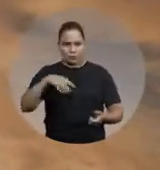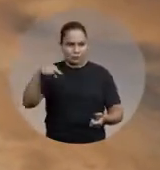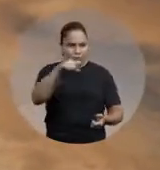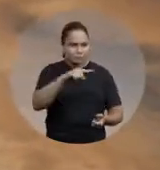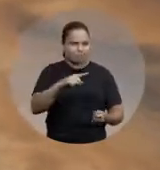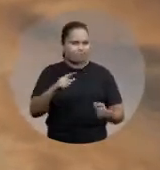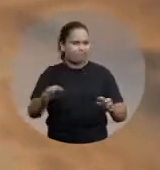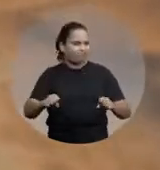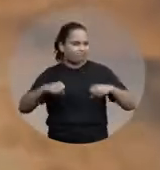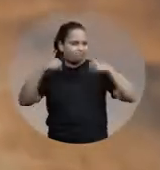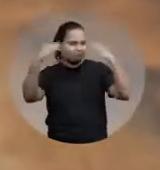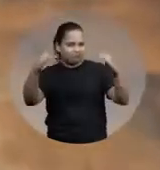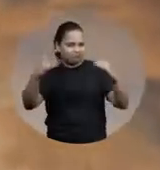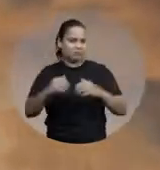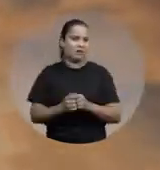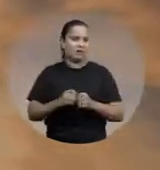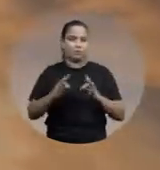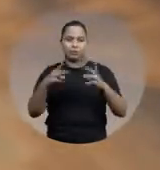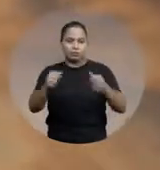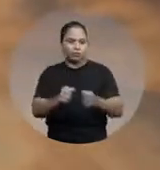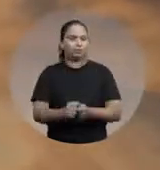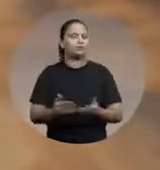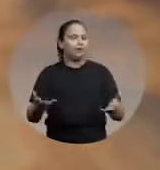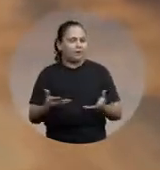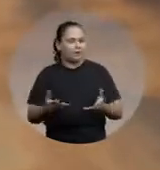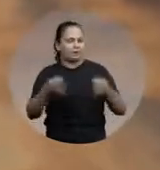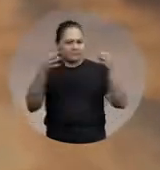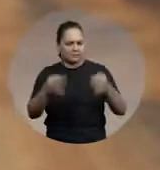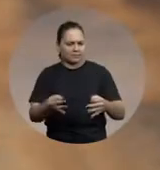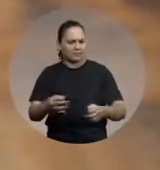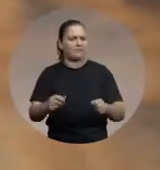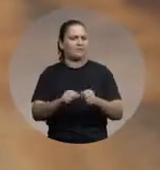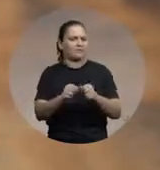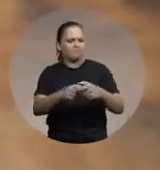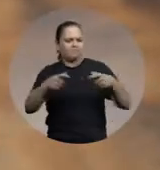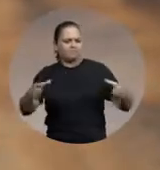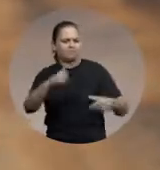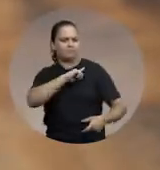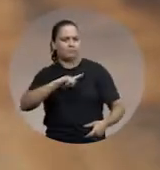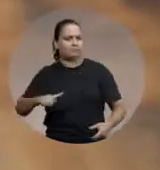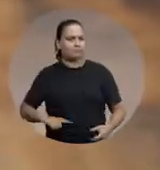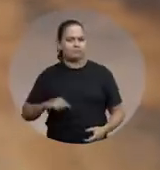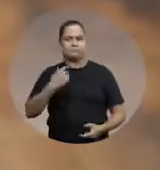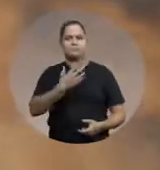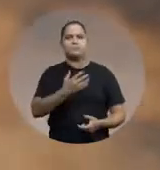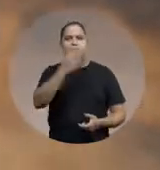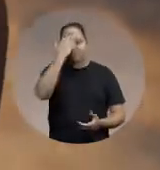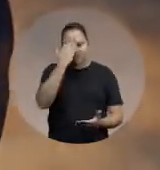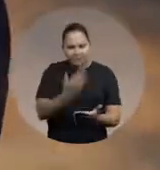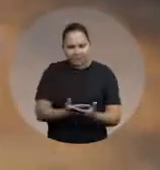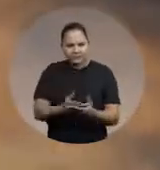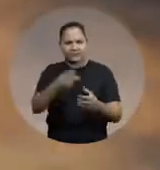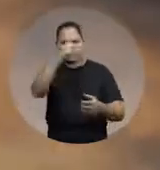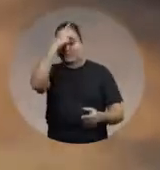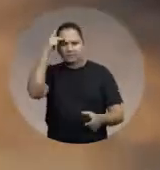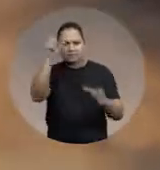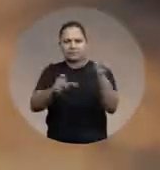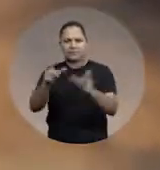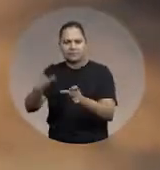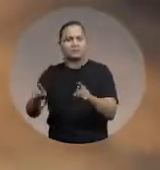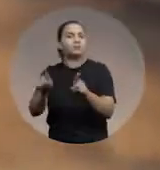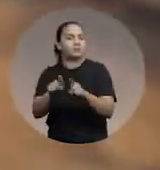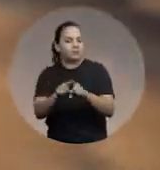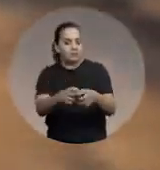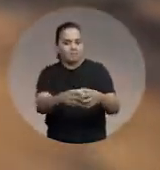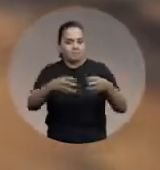todas. E agora estamos prontos para fazer um grande governo. Nós temos confiança no nosso povo e temos confiança na nossa